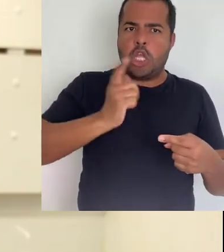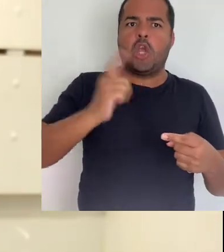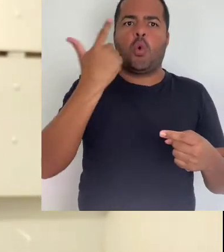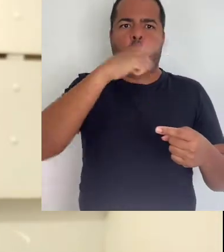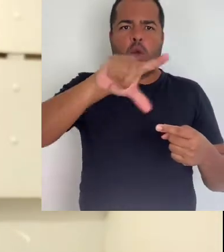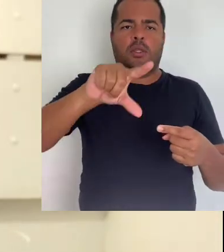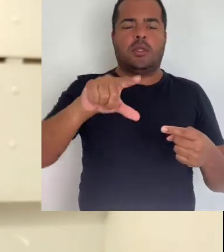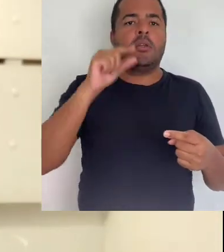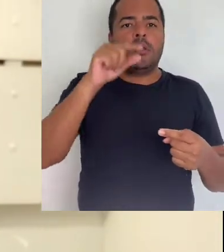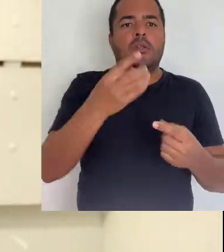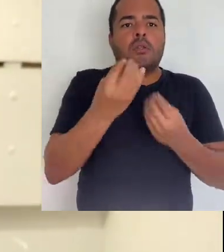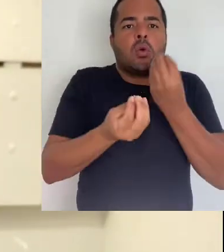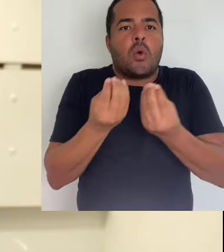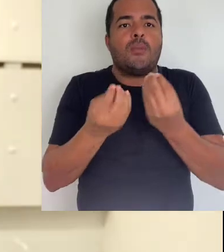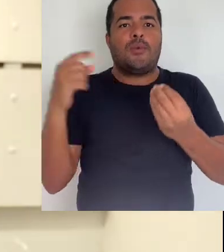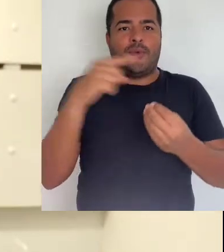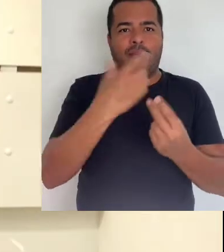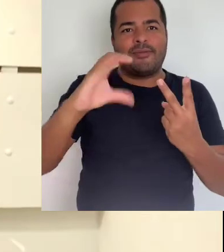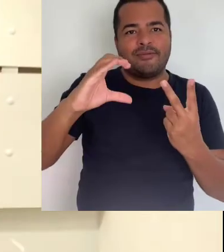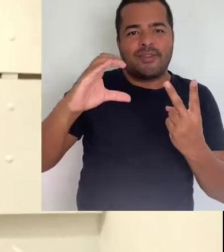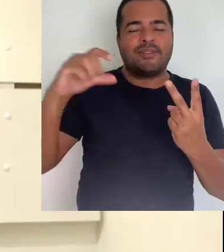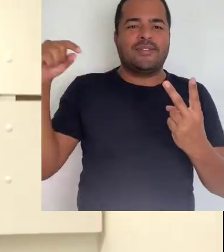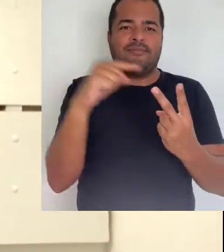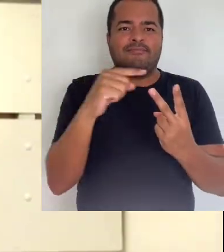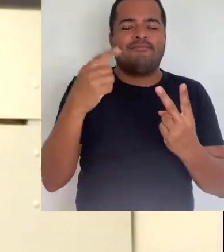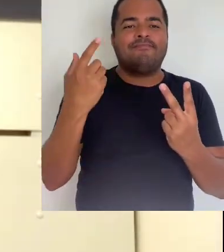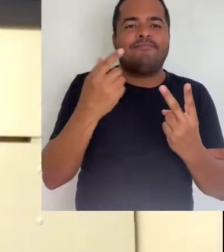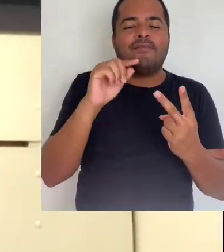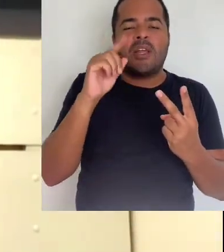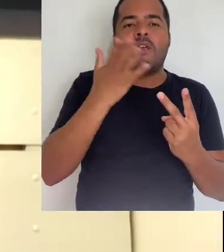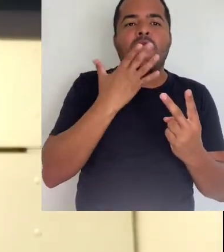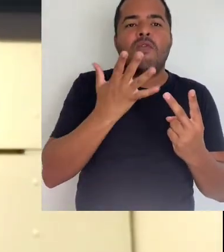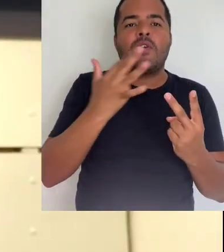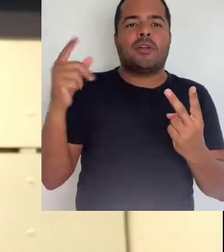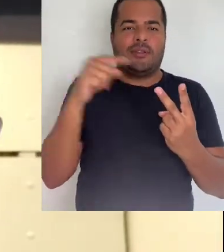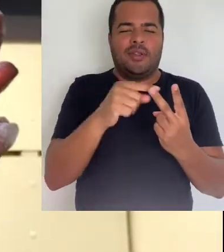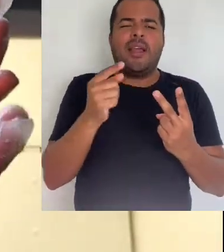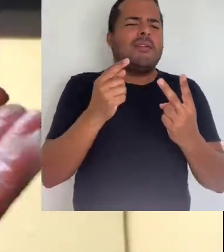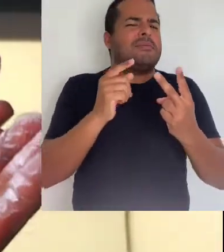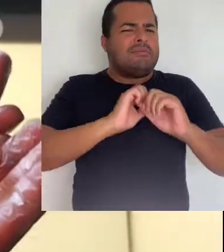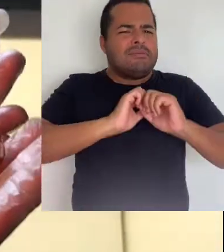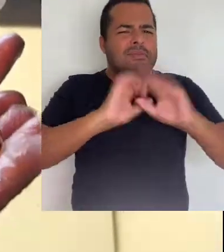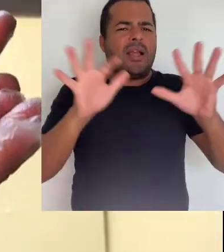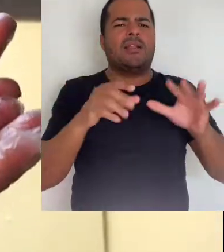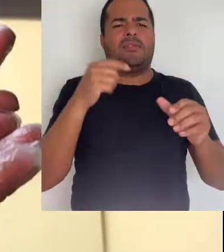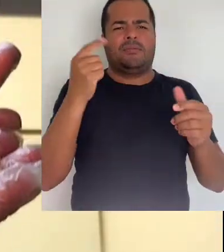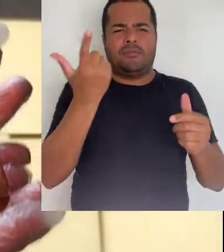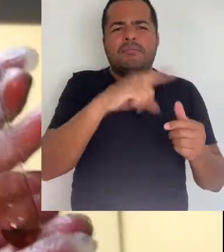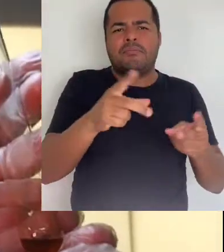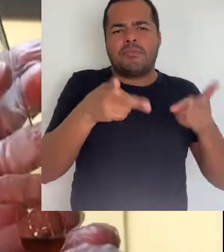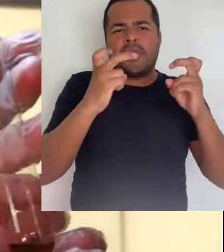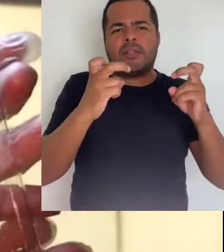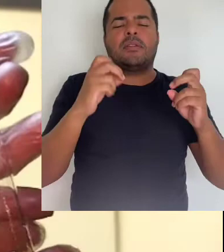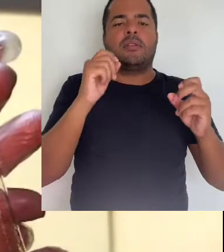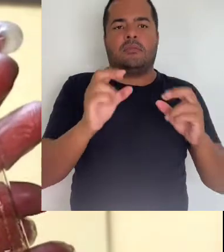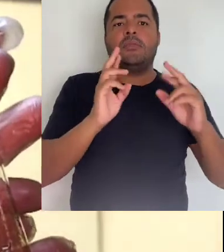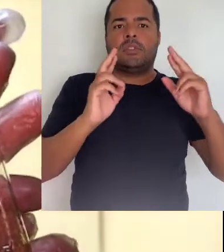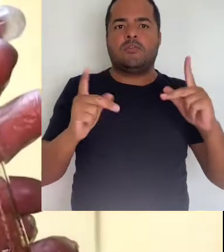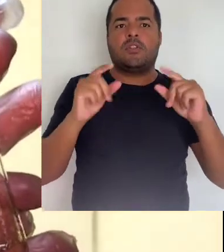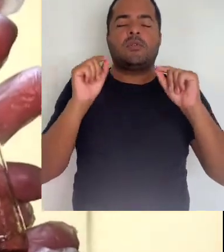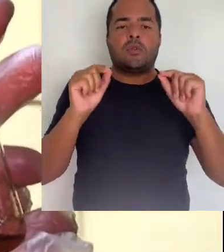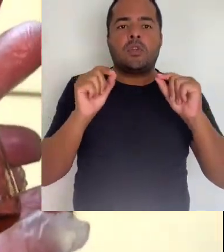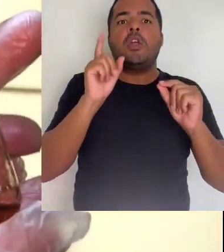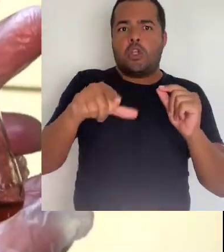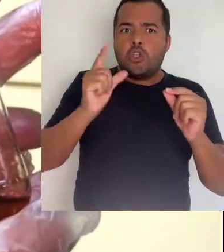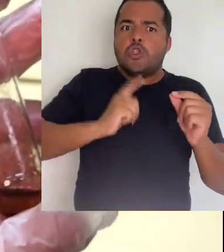gente mostrar que a reação deu certo. Ele forma, na verdade, um precipitado castanho. Então, você consegue ver claramente a diferença aqui. Então, isso é um